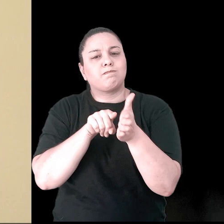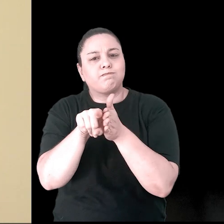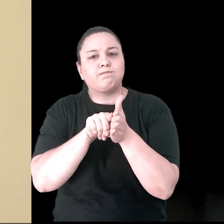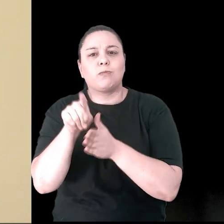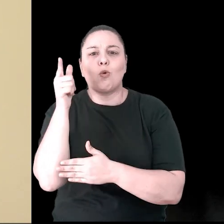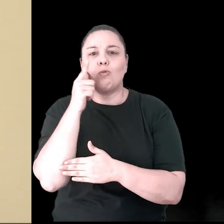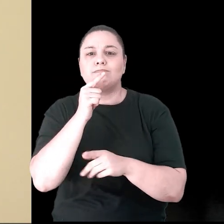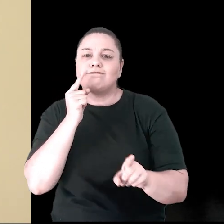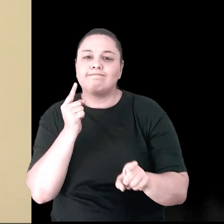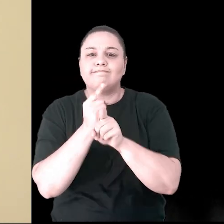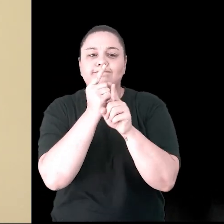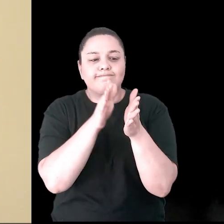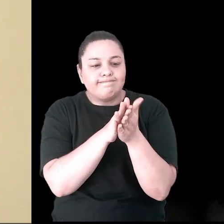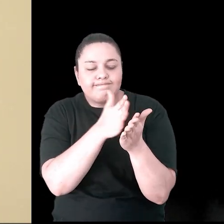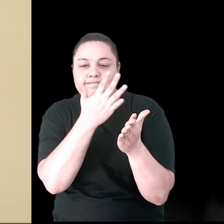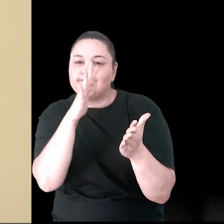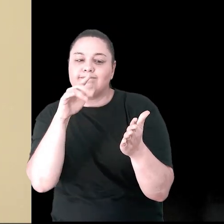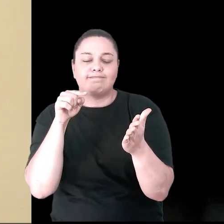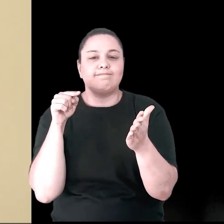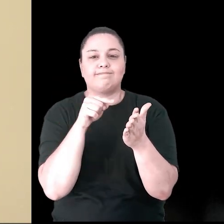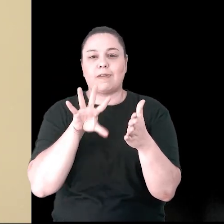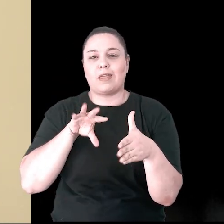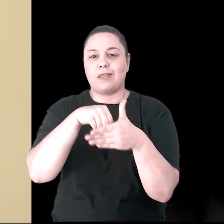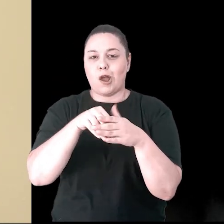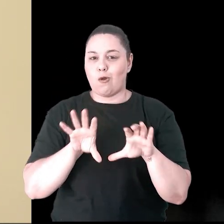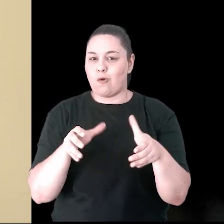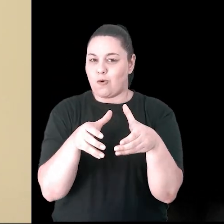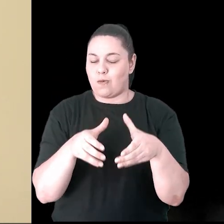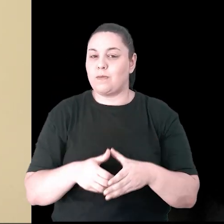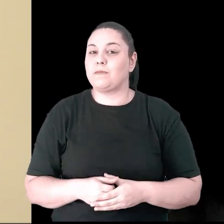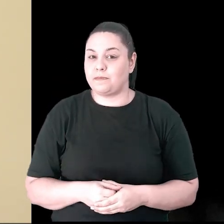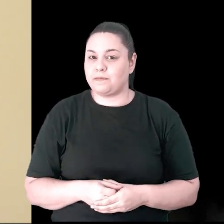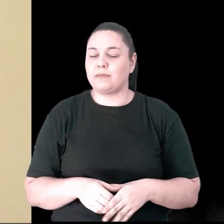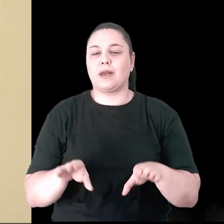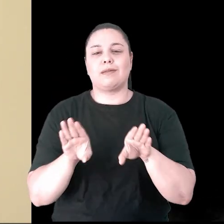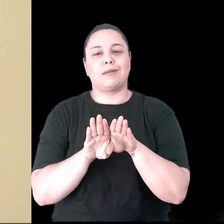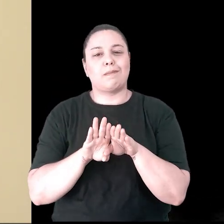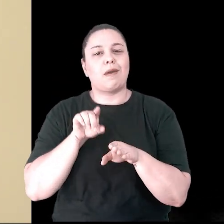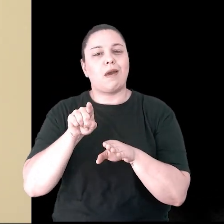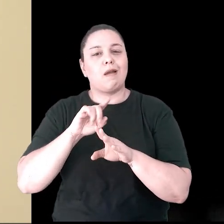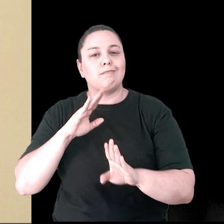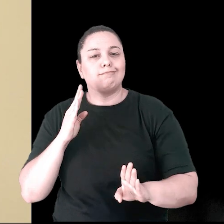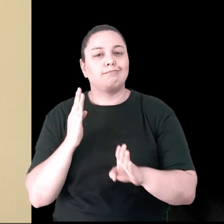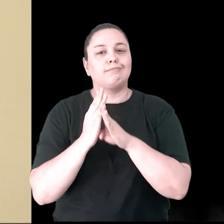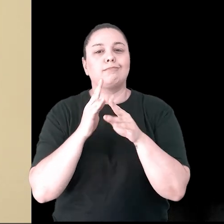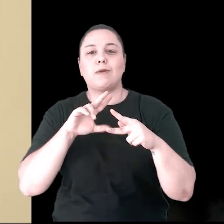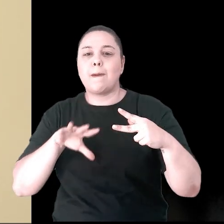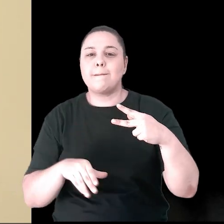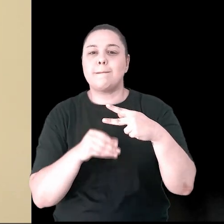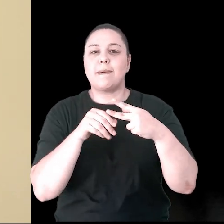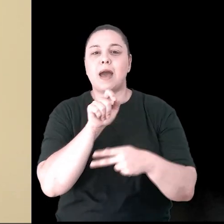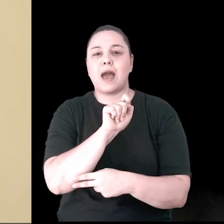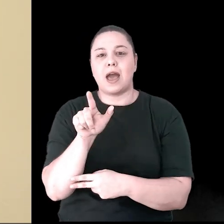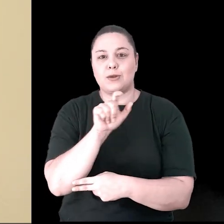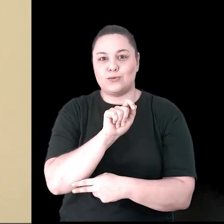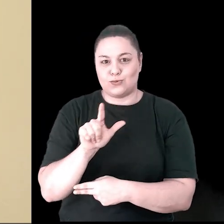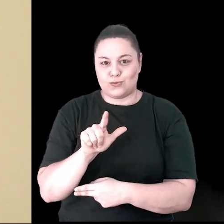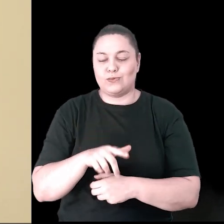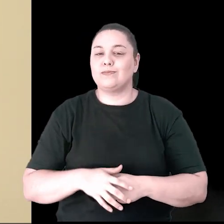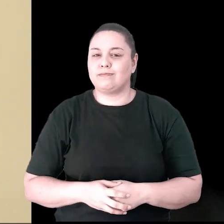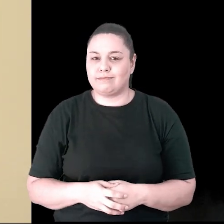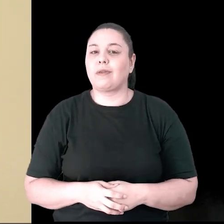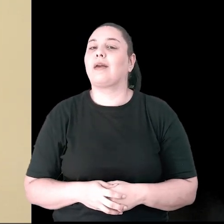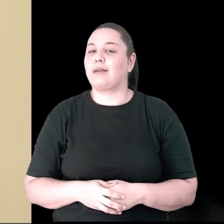a cristalizar um pigmento brilhante da classe das luciferinas. Também foi o descobridor da proteína